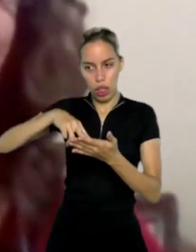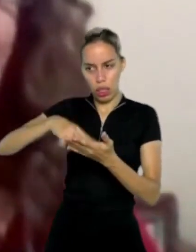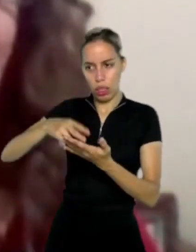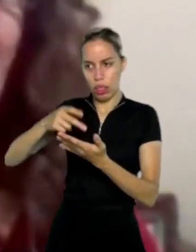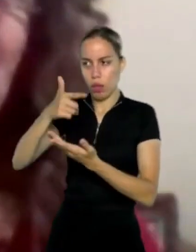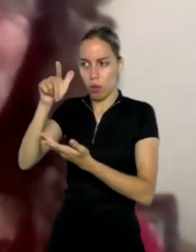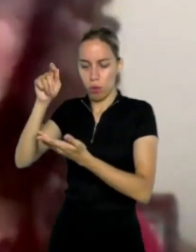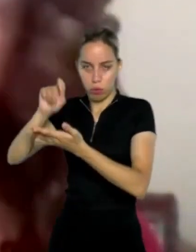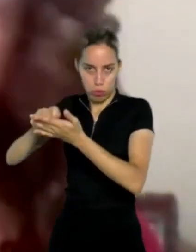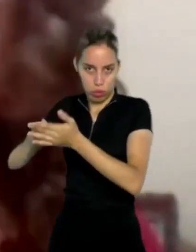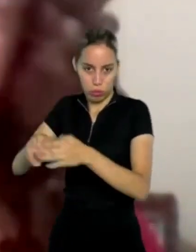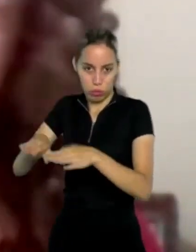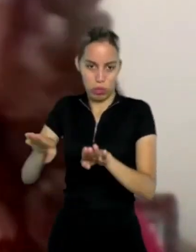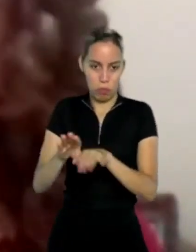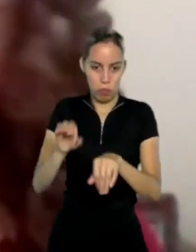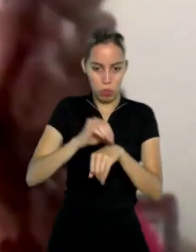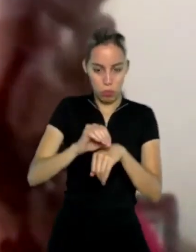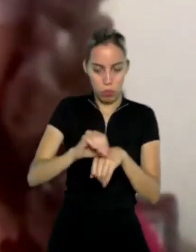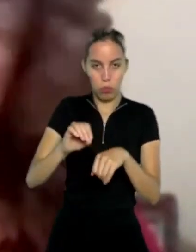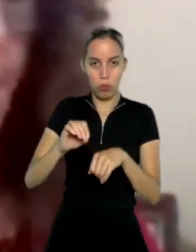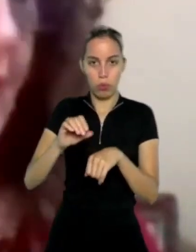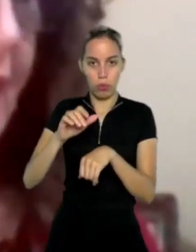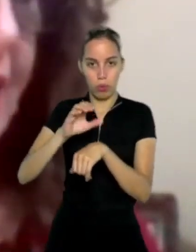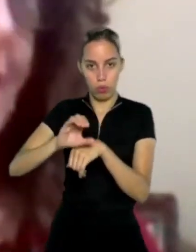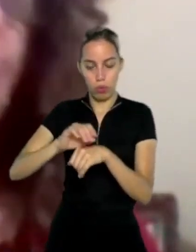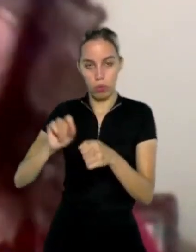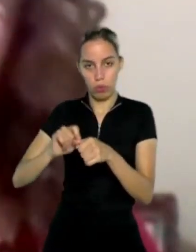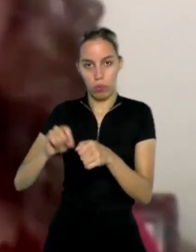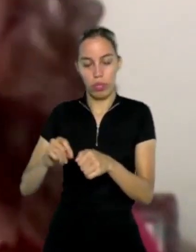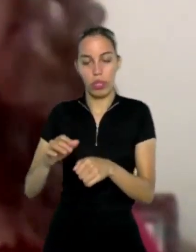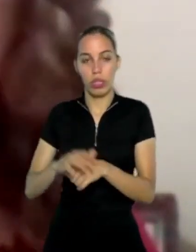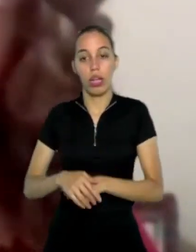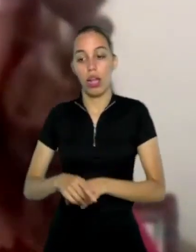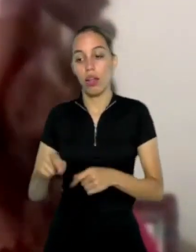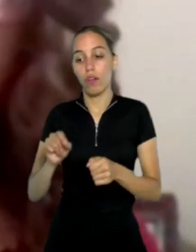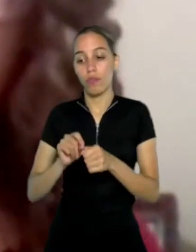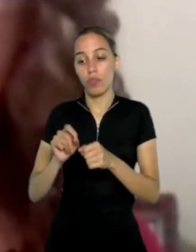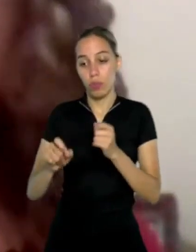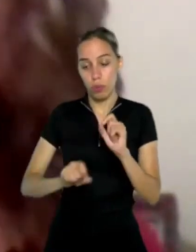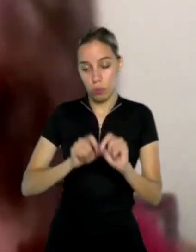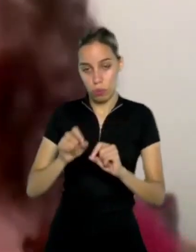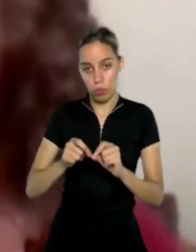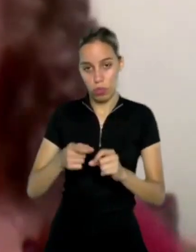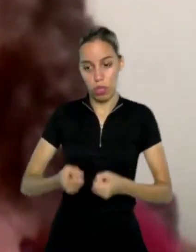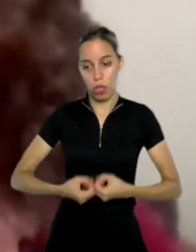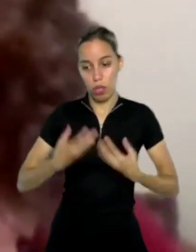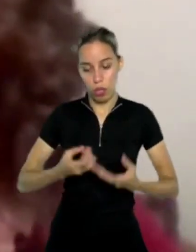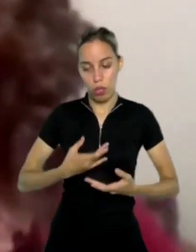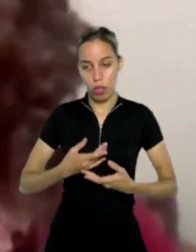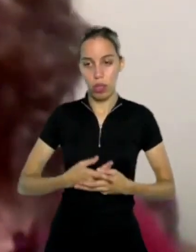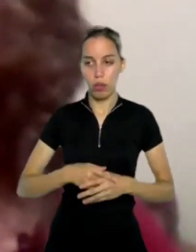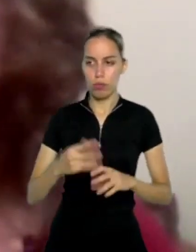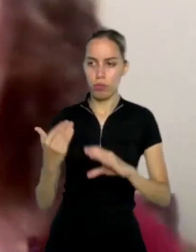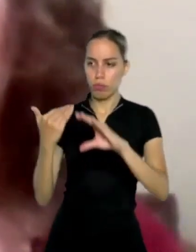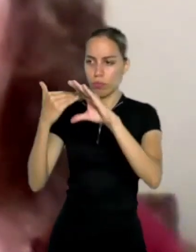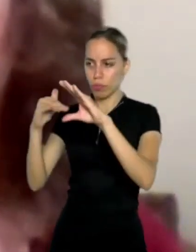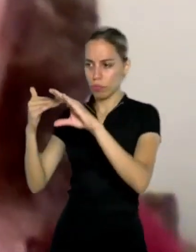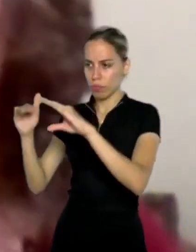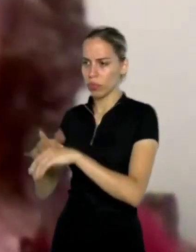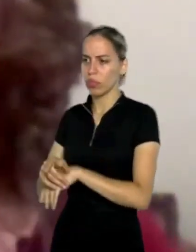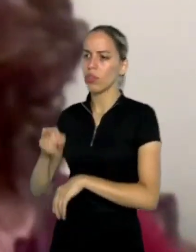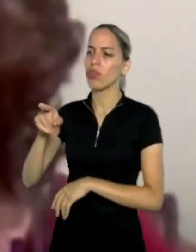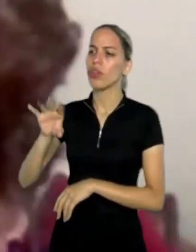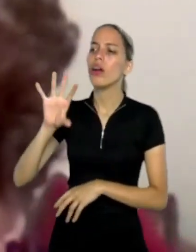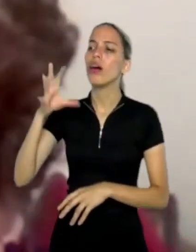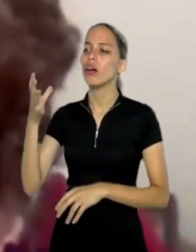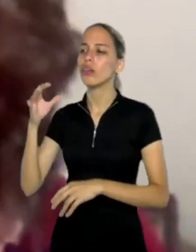aí eu juntei esses poemas, mandei para alguns leitores beta, eles me